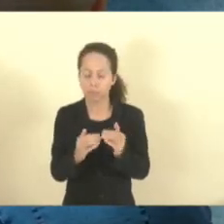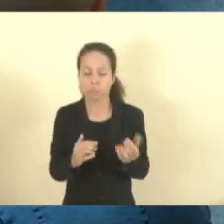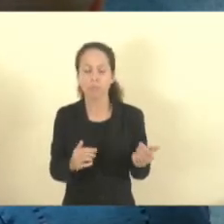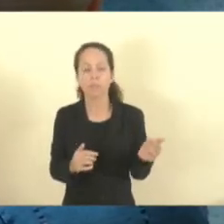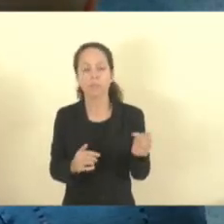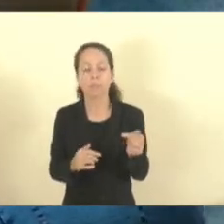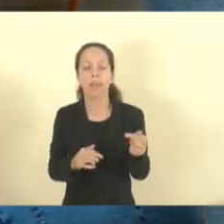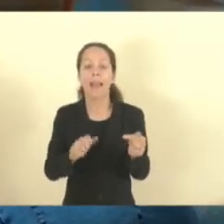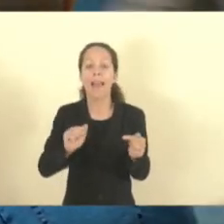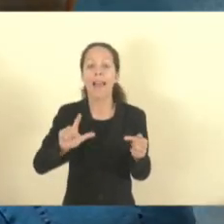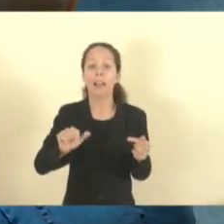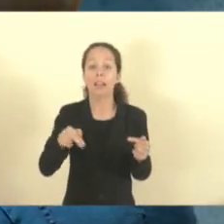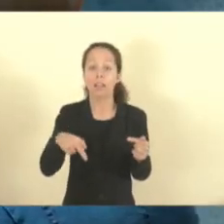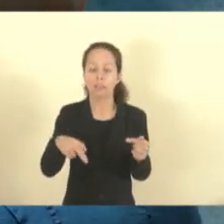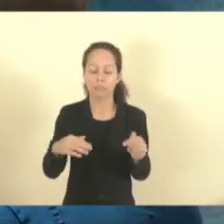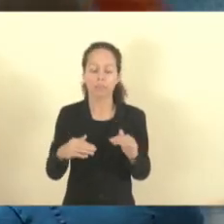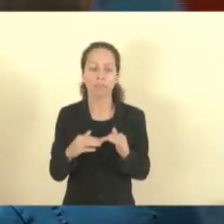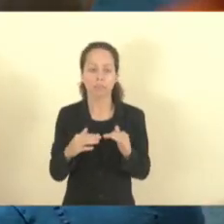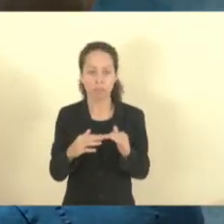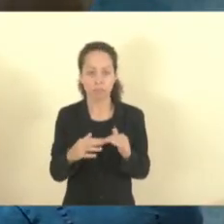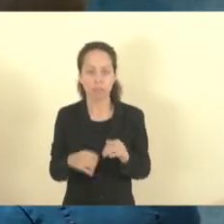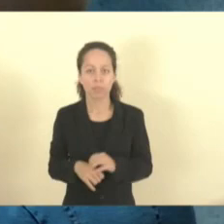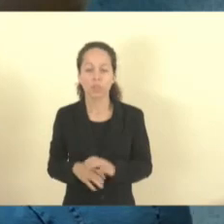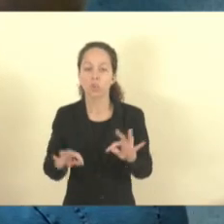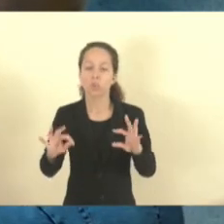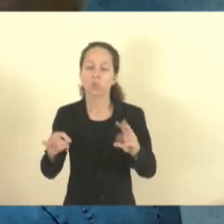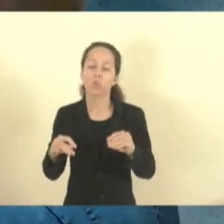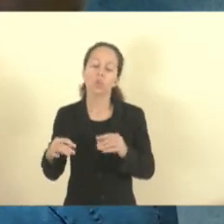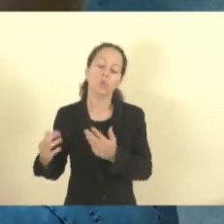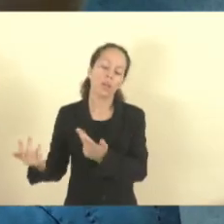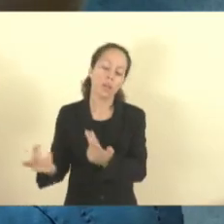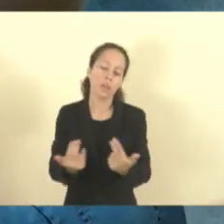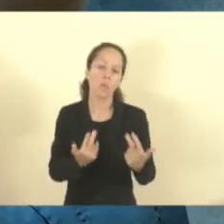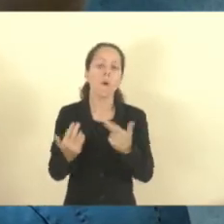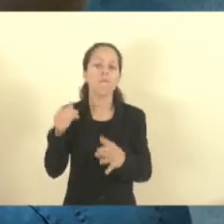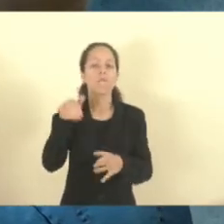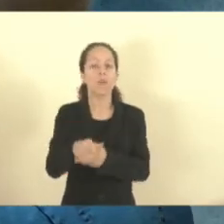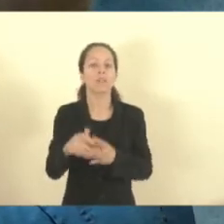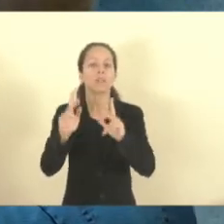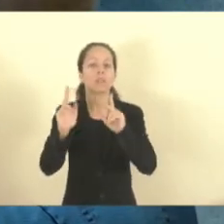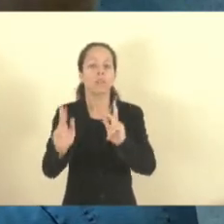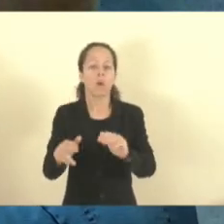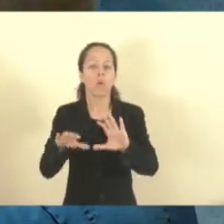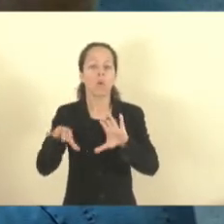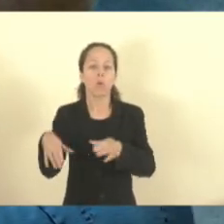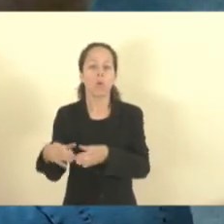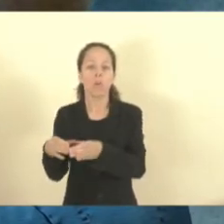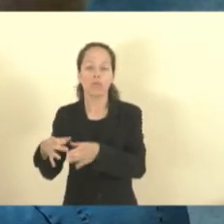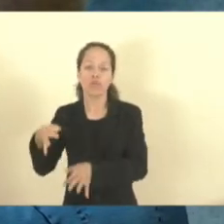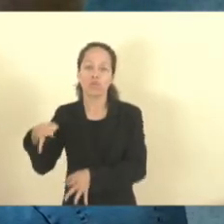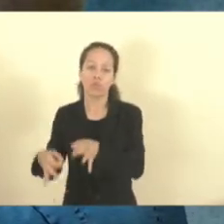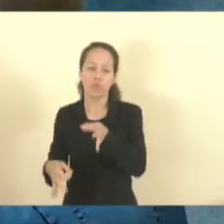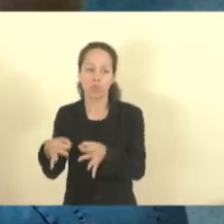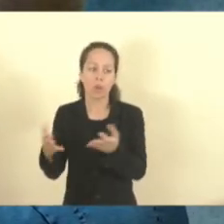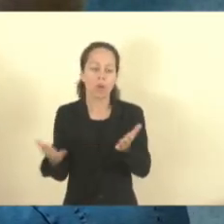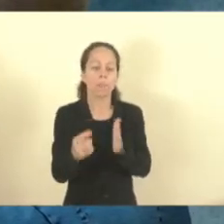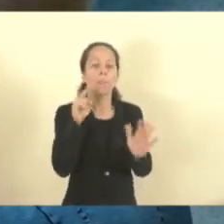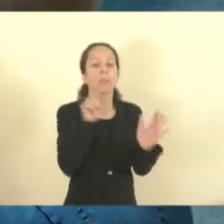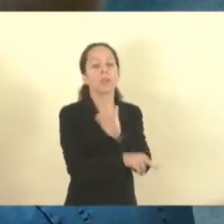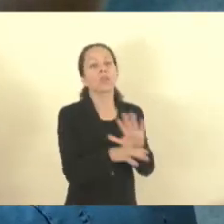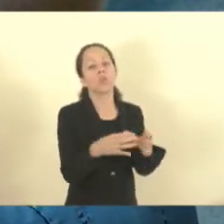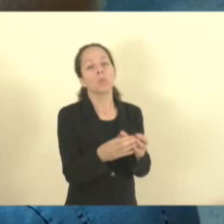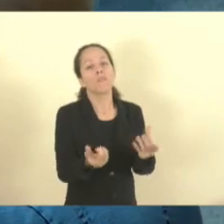Alan Ferreira. Com o relator, aprovado a unanimidade na Comissão de Constituição e Justiça. Passo a colher os votos da Comissão de Finanças.